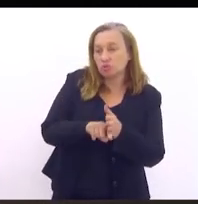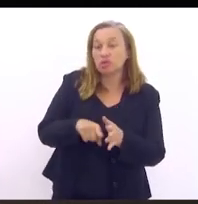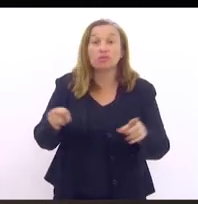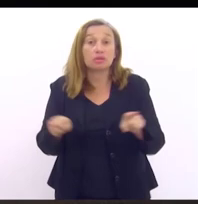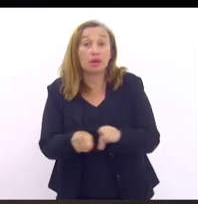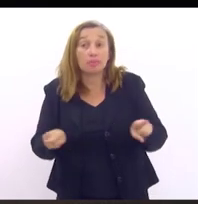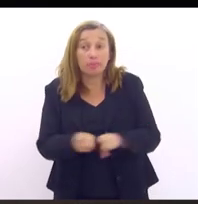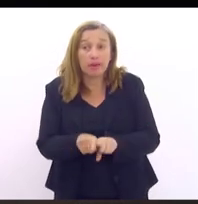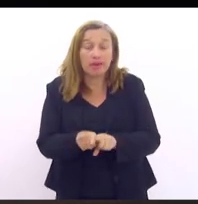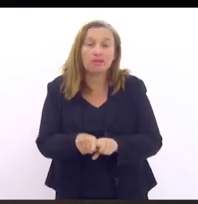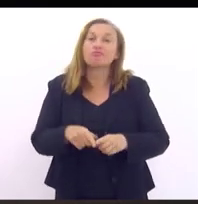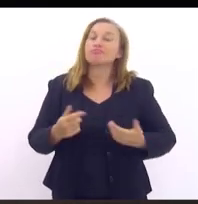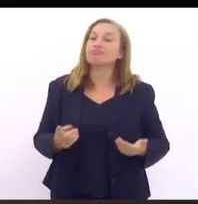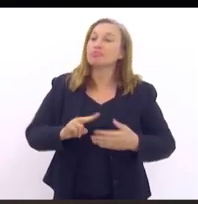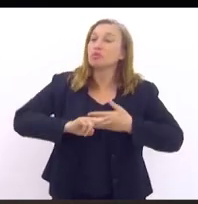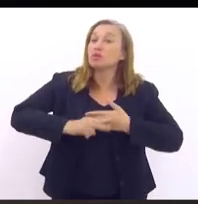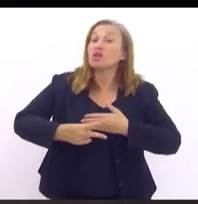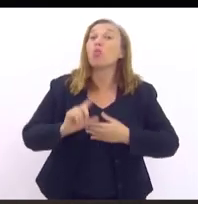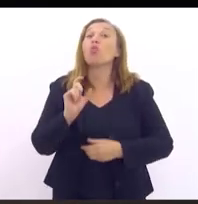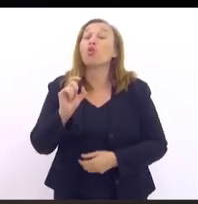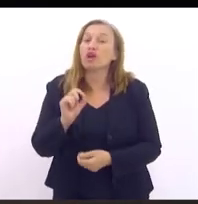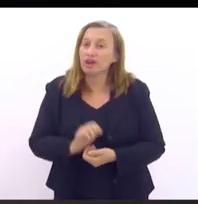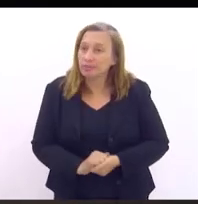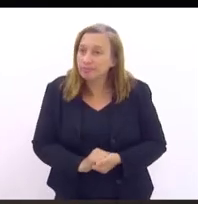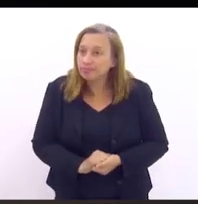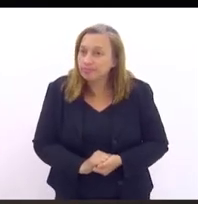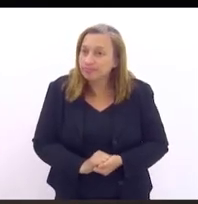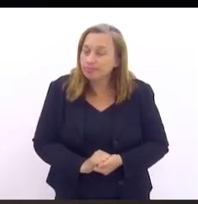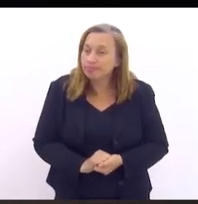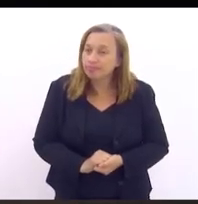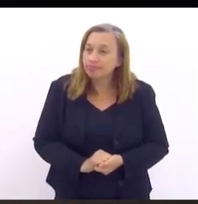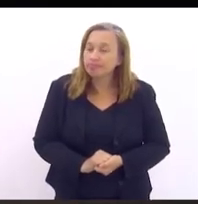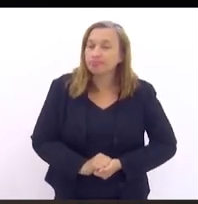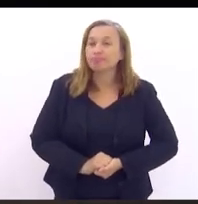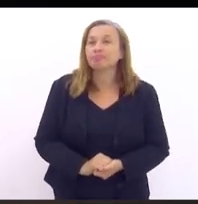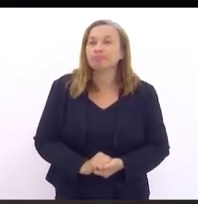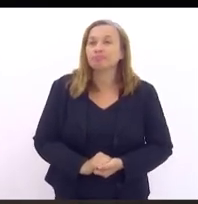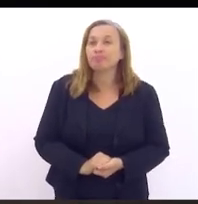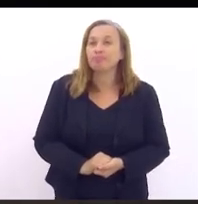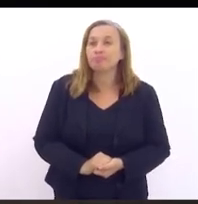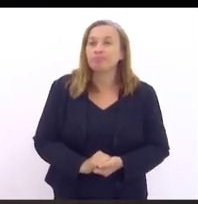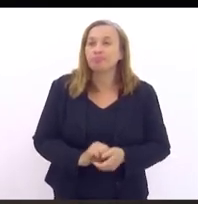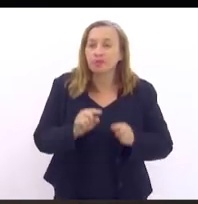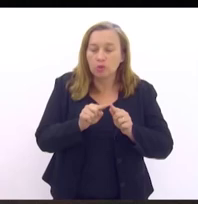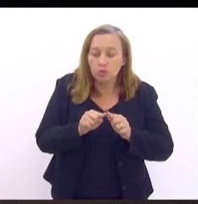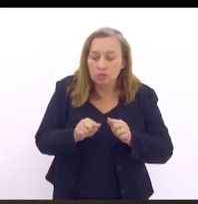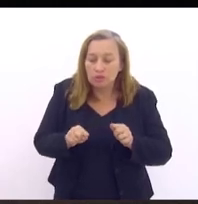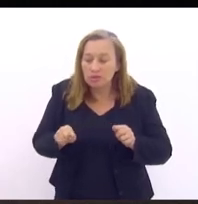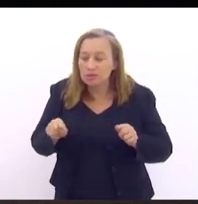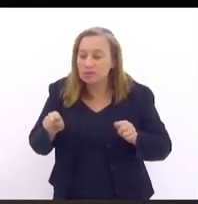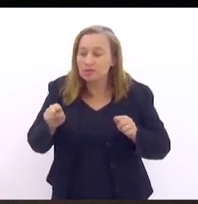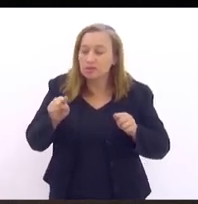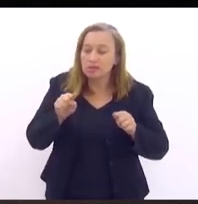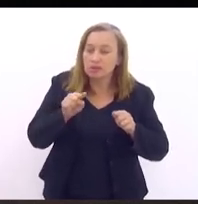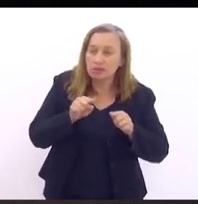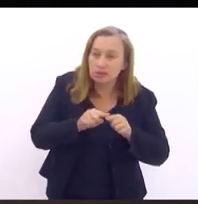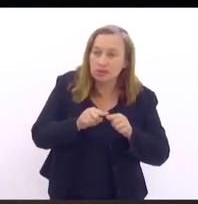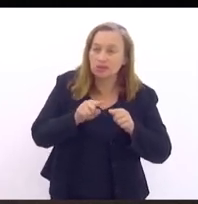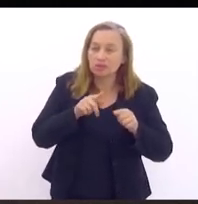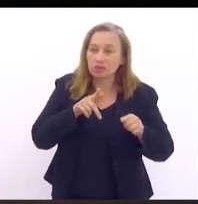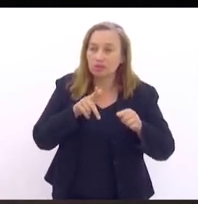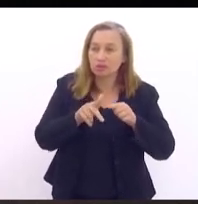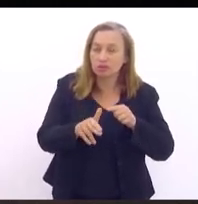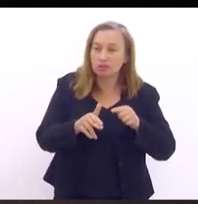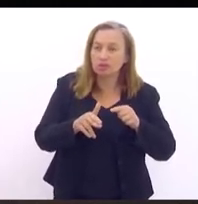E isso tem como consequência o quê? Tem como consequência, por sua vez, um ciclo de restrição da capacidade de